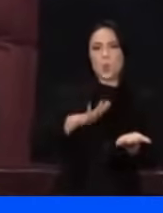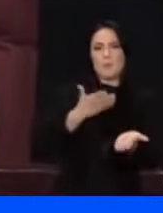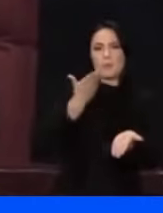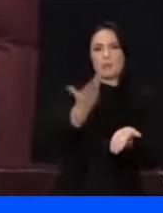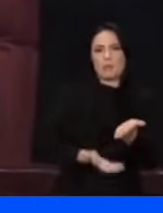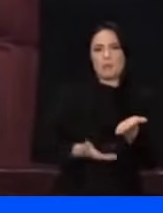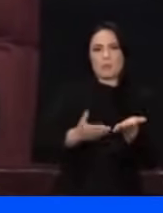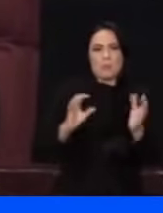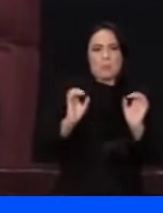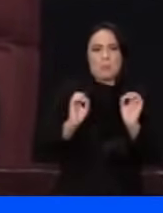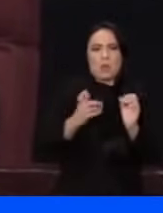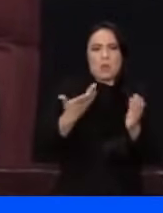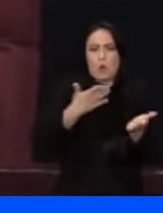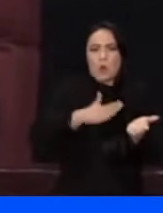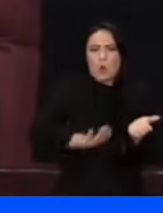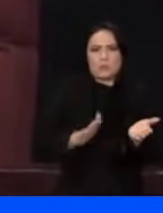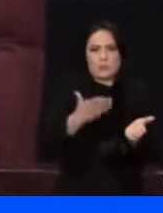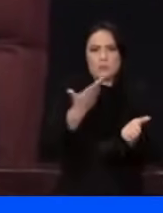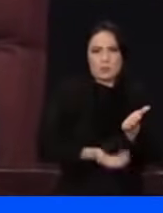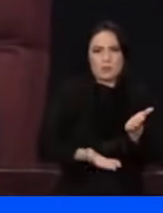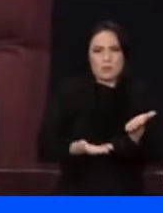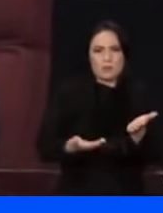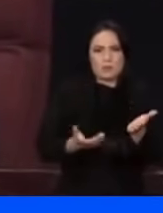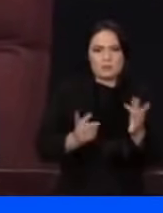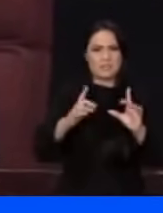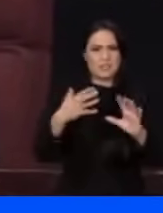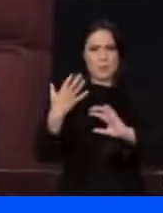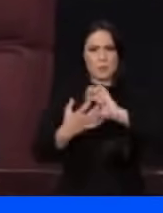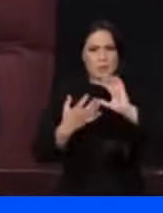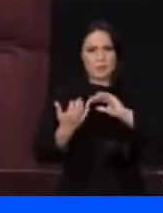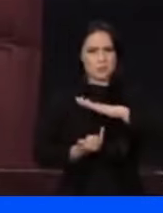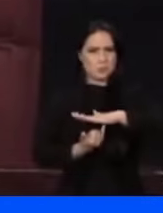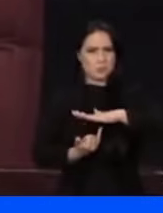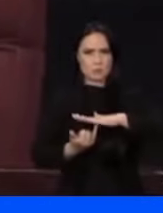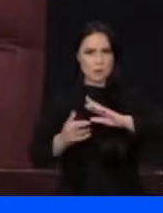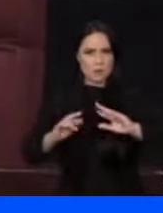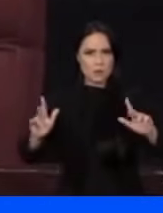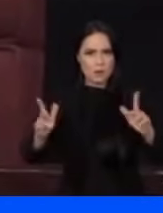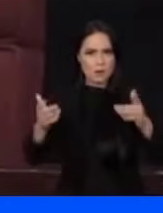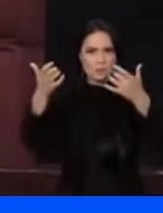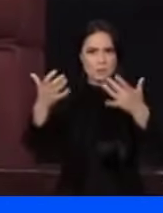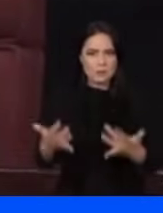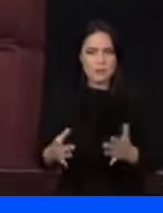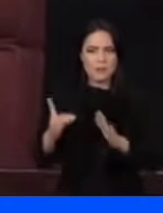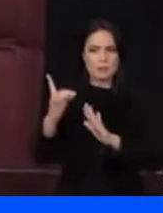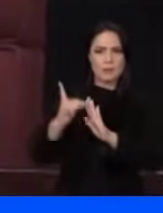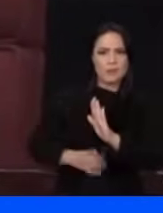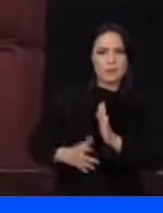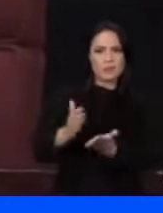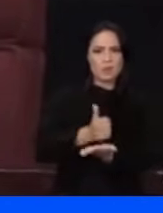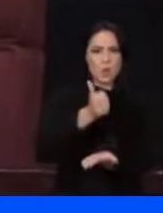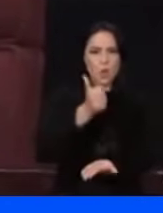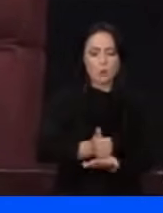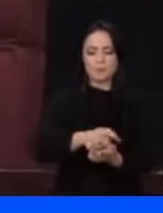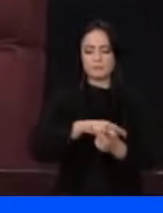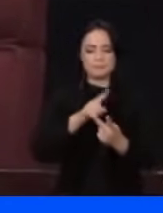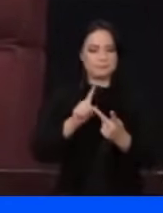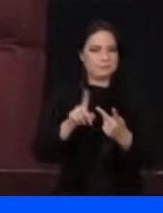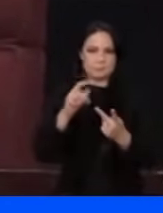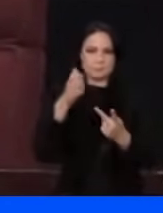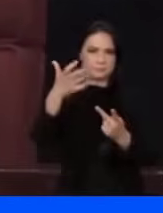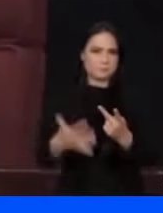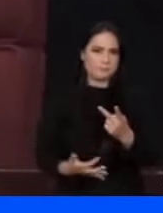ninguém gosta de perder. Isso não é crise institucional, isso não justifica decreto de golpe, isso não